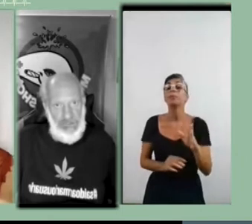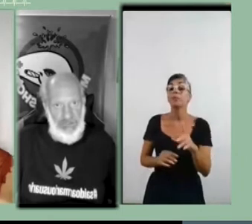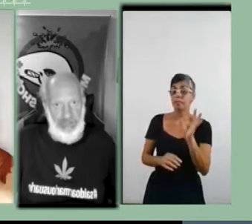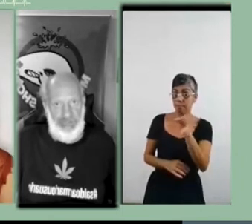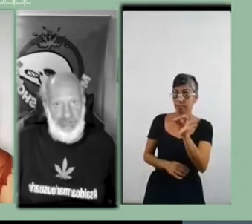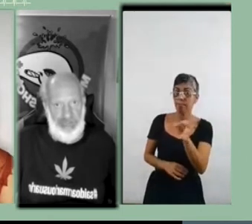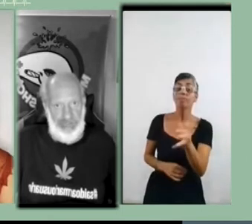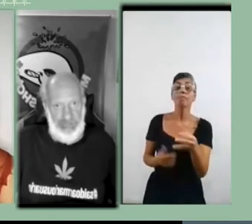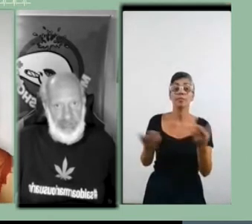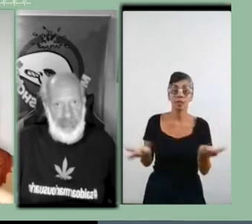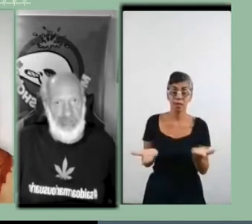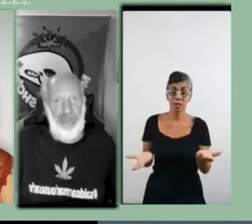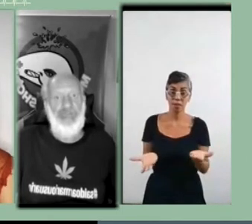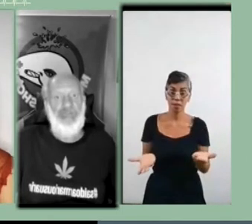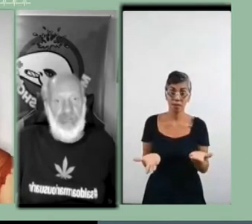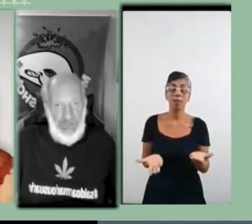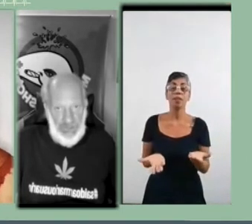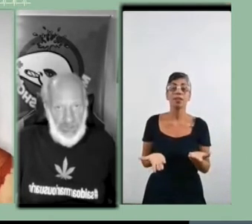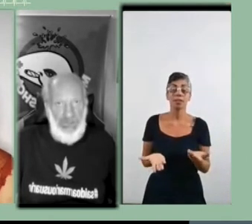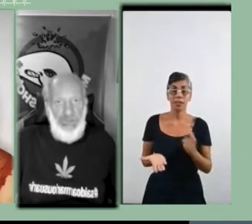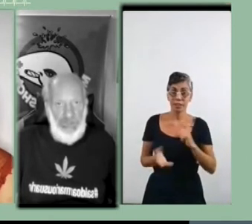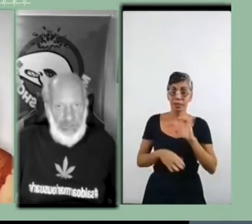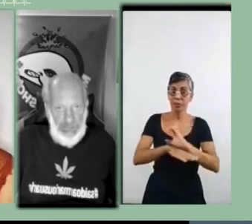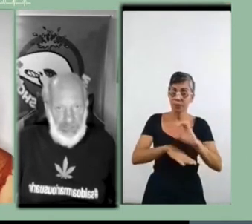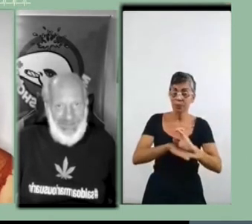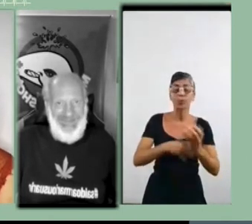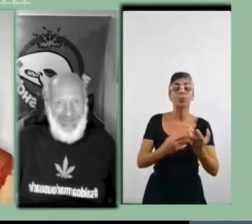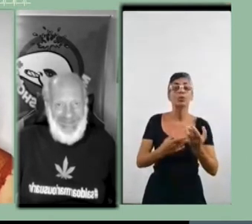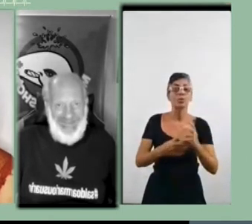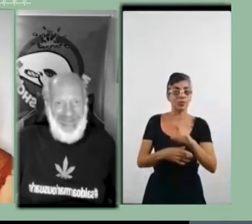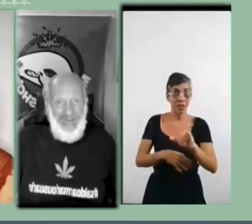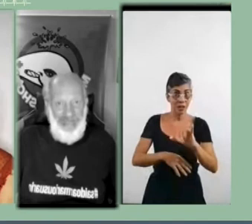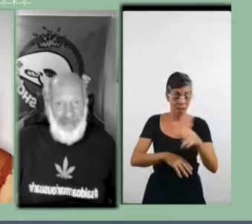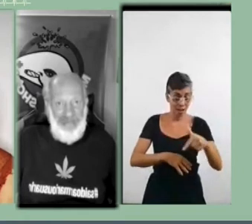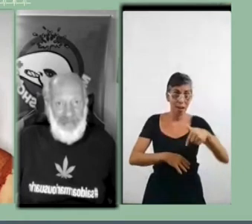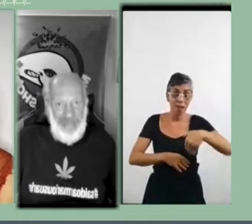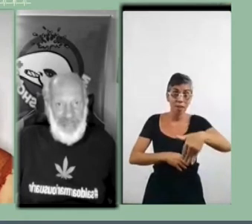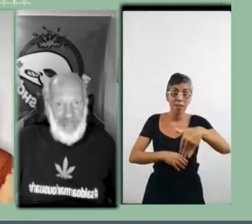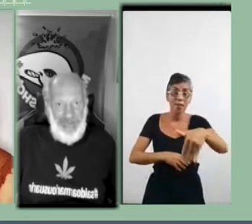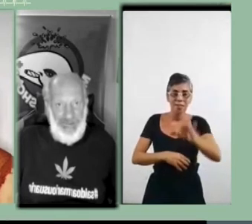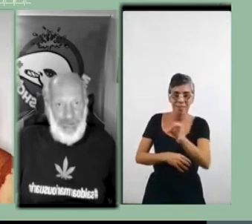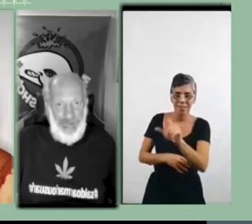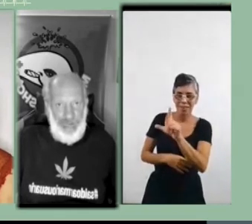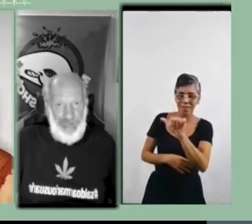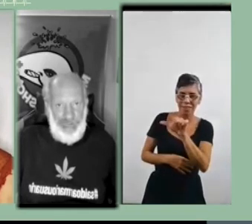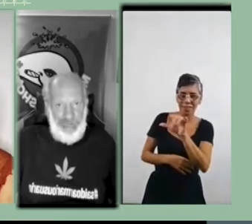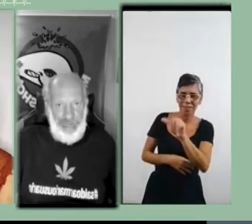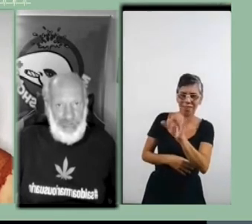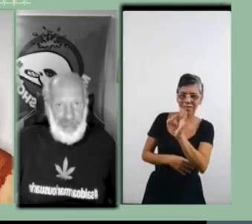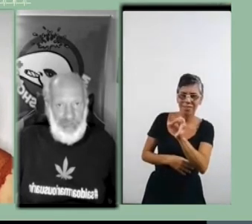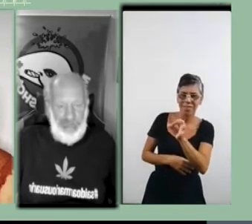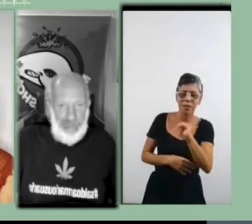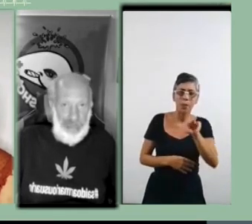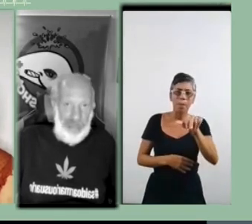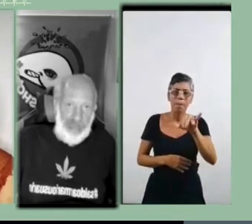Vamos dar aula em pós-graduação, em curso de extensão. Vai sair o nosso curso agora, né, Lilica? Agora, acho que em maio